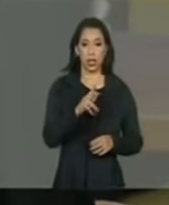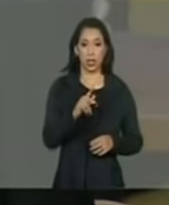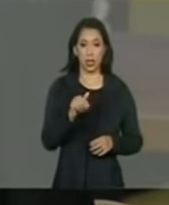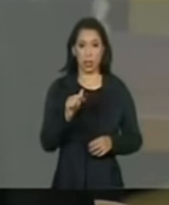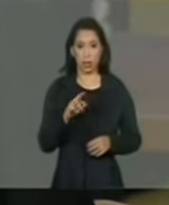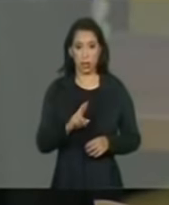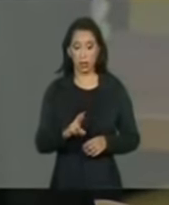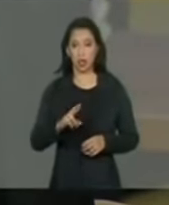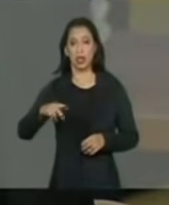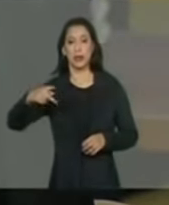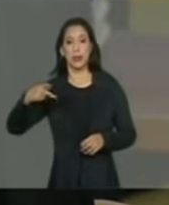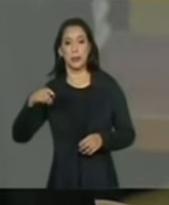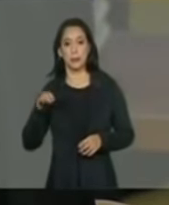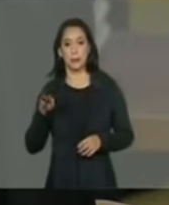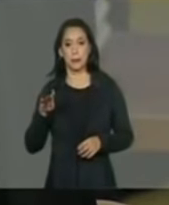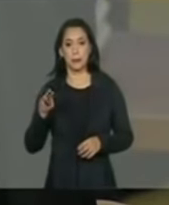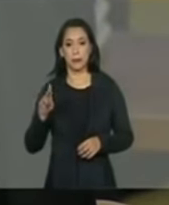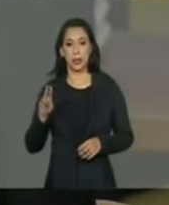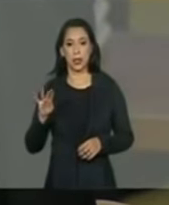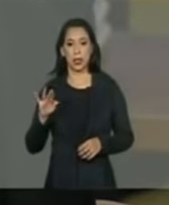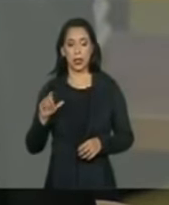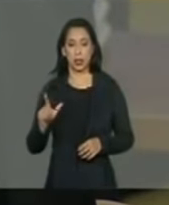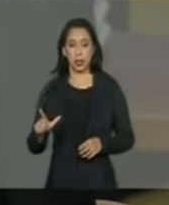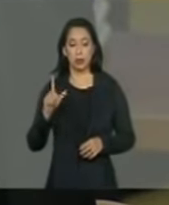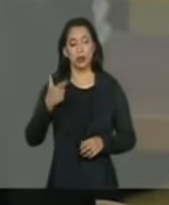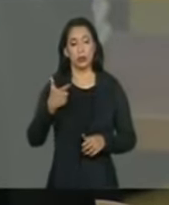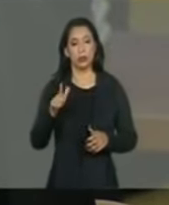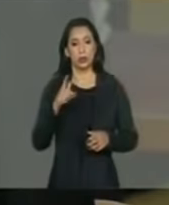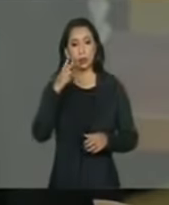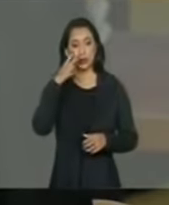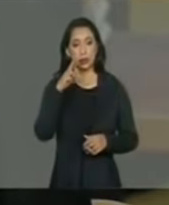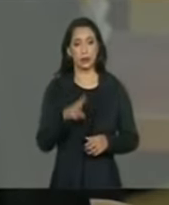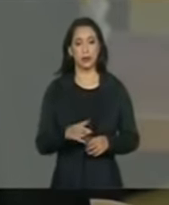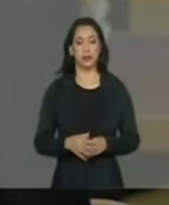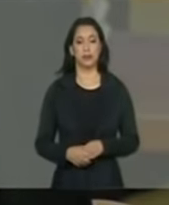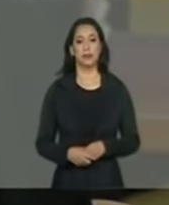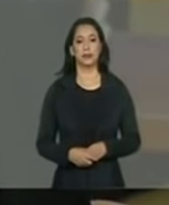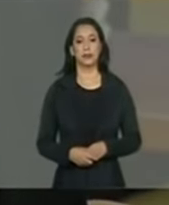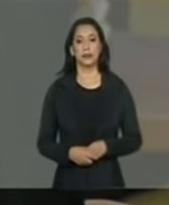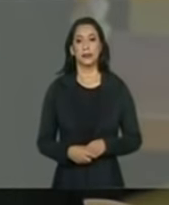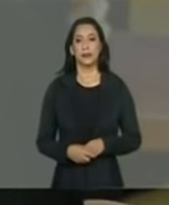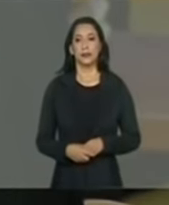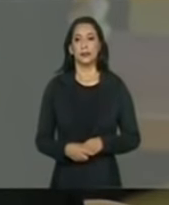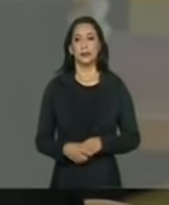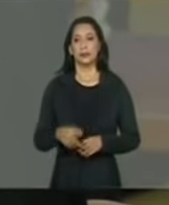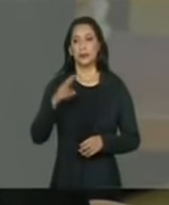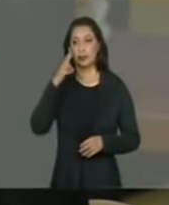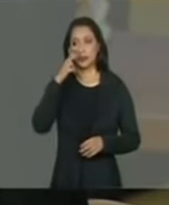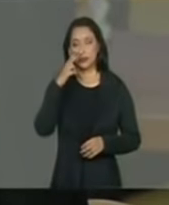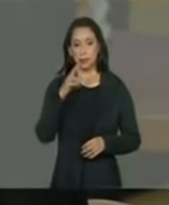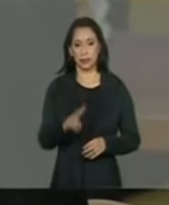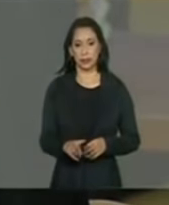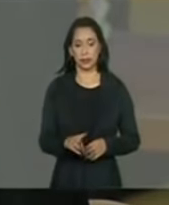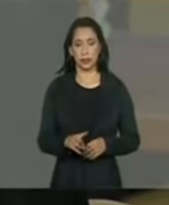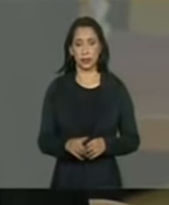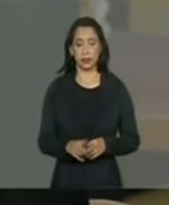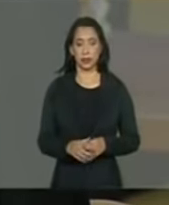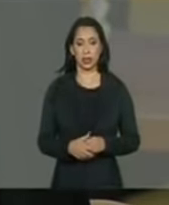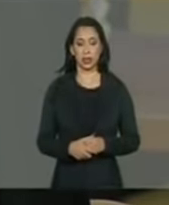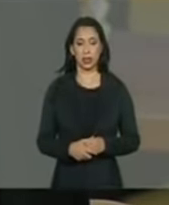finalmente é necessário acentuar que a revogação estabelecido nos artigos tais times inclusive do artigo 393